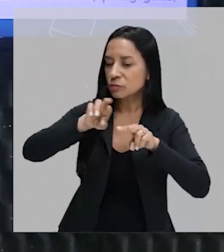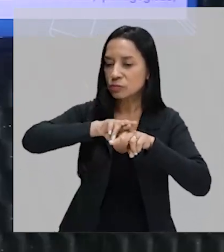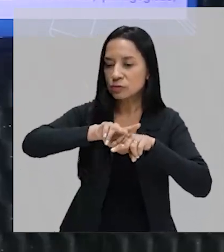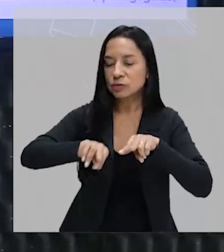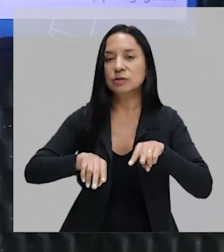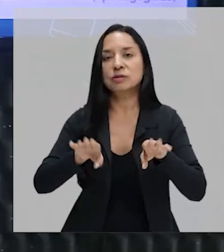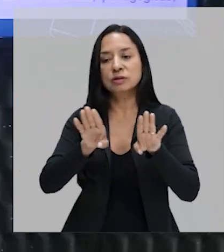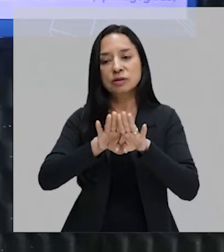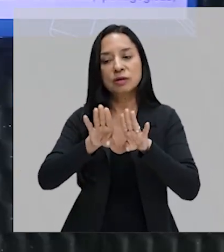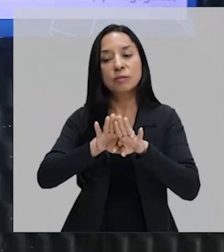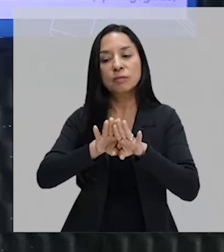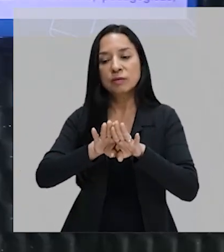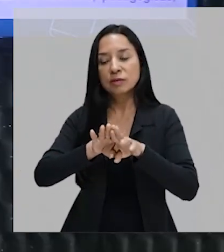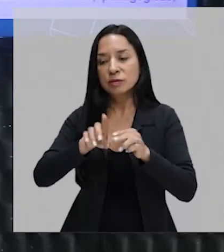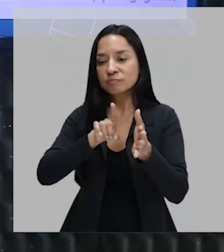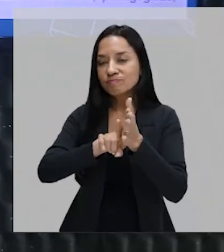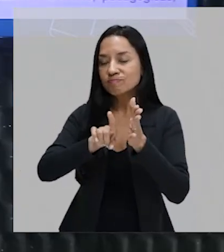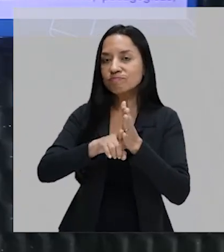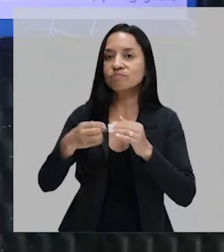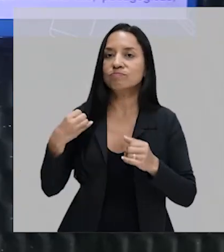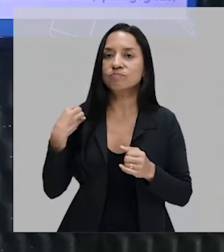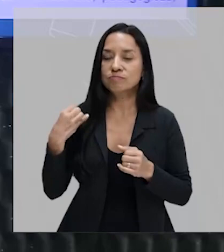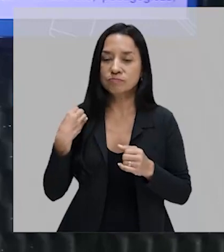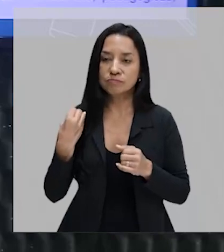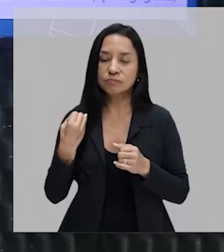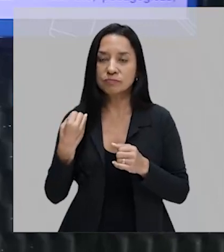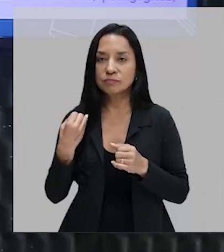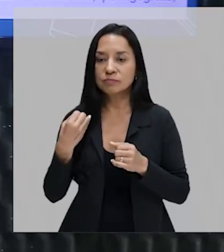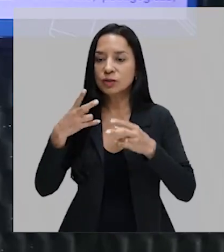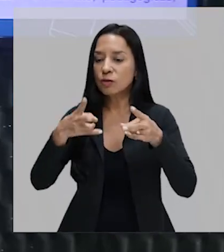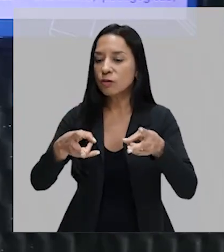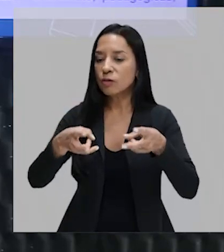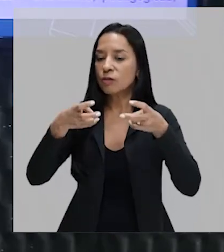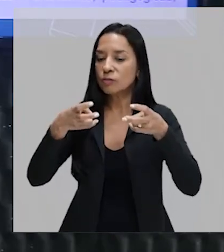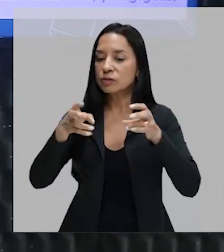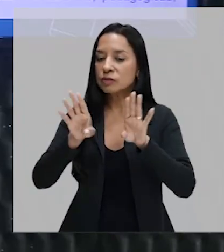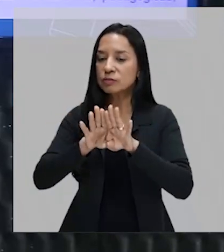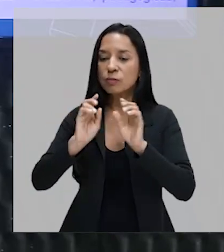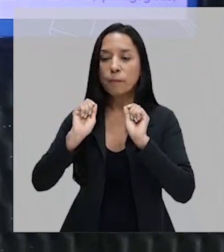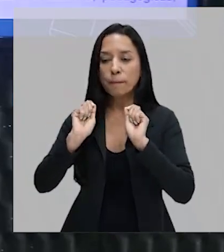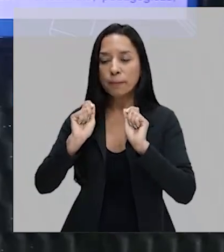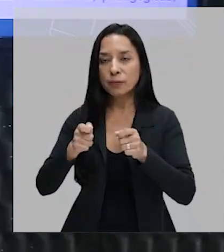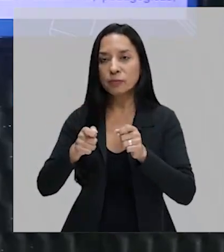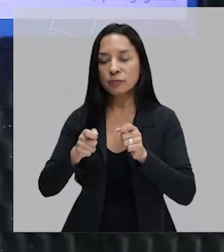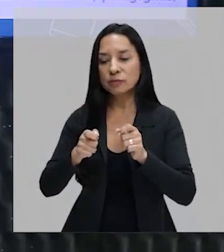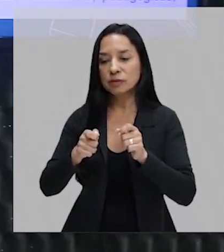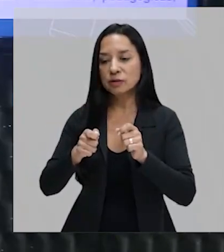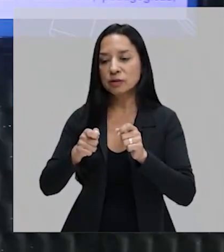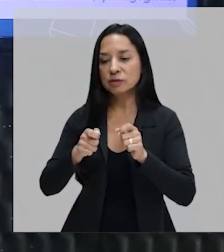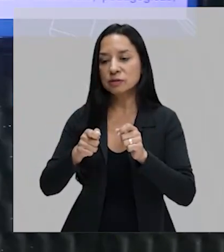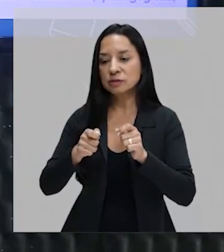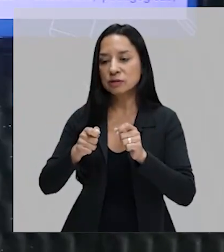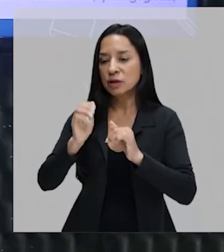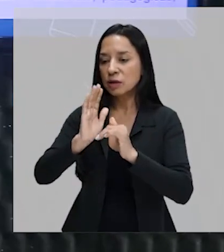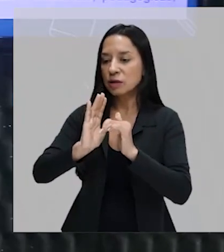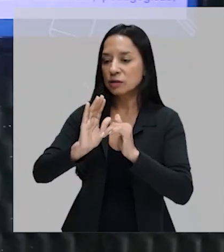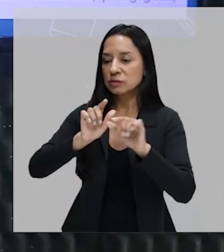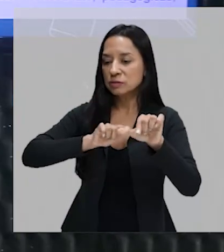questão etária. E aí você observa, inclusive, possibilidade de tarefas